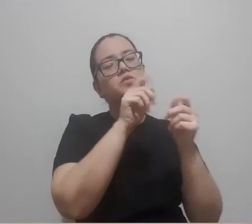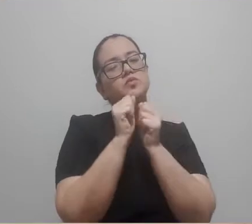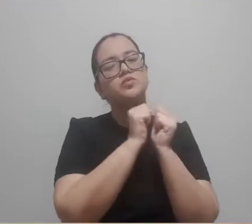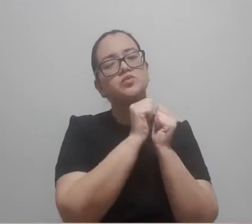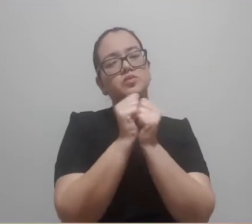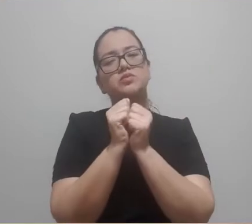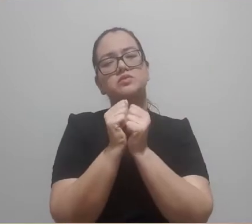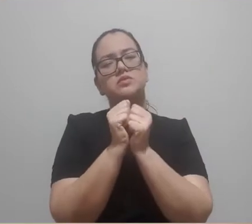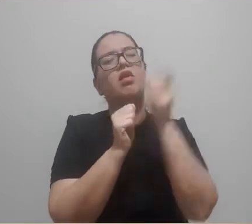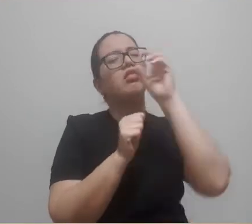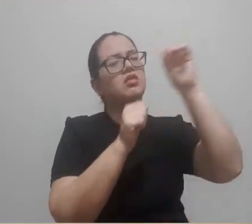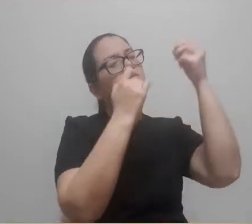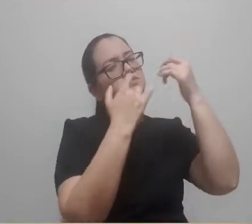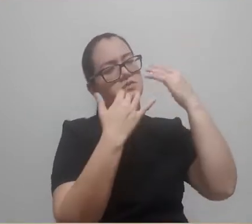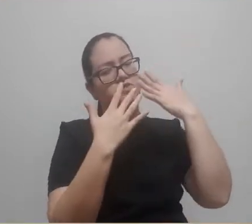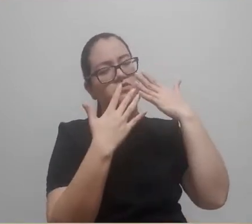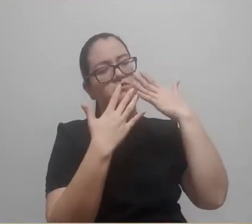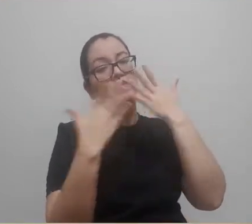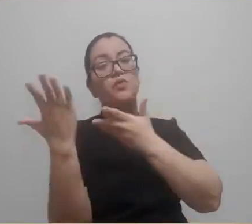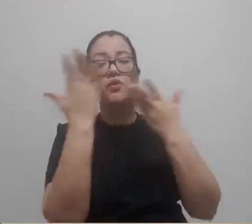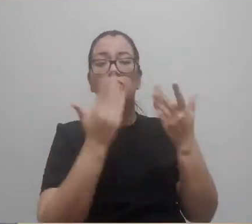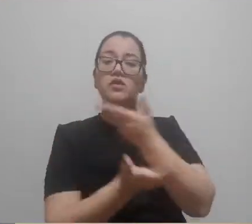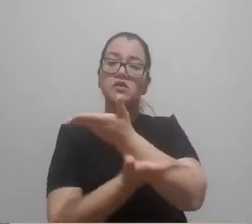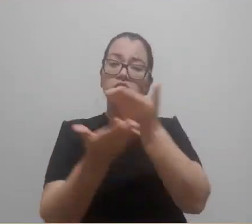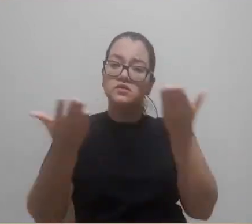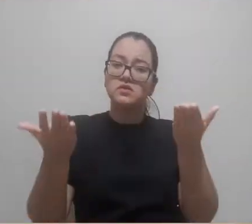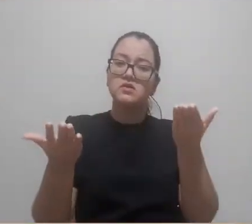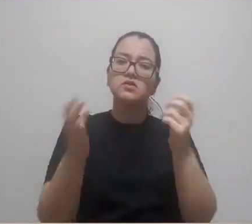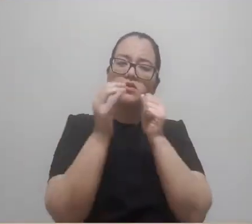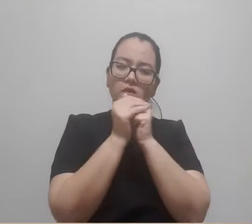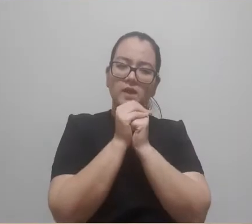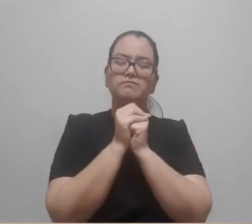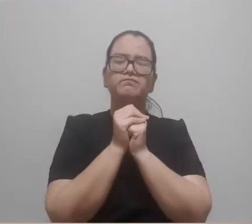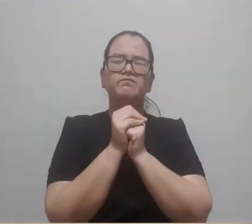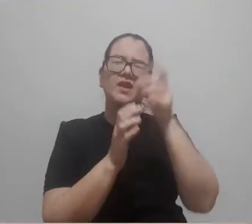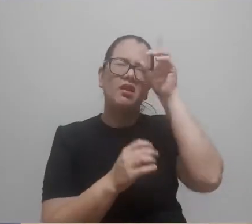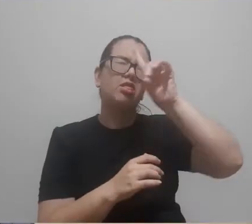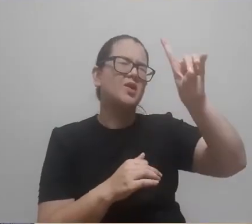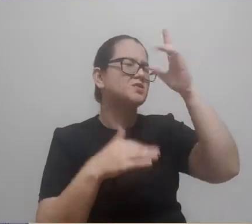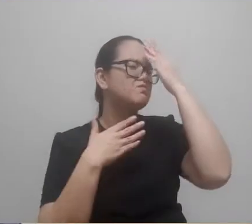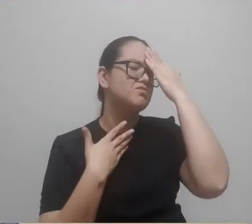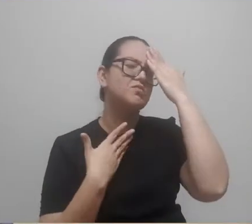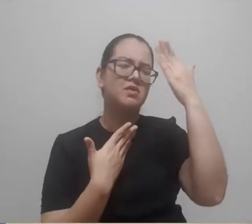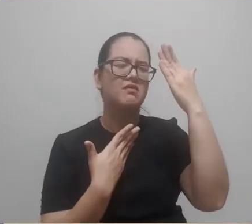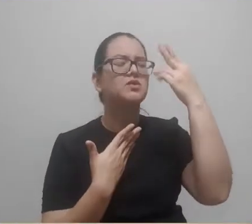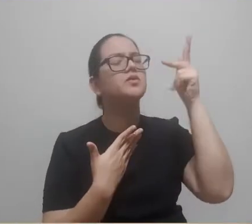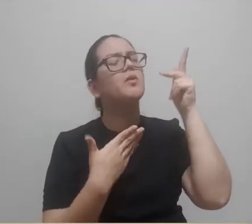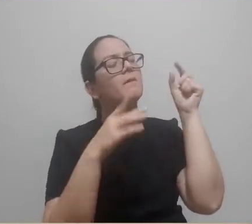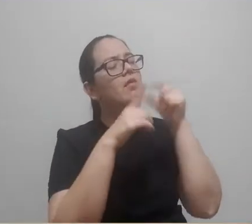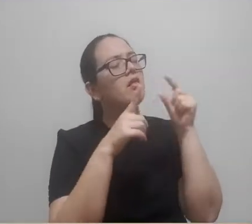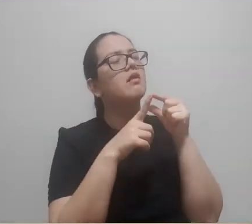o Senhor nos abençoe. Convido você a mais uma vez para fazermos uma oração. Deus, muito obrigado pela sua